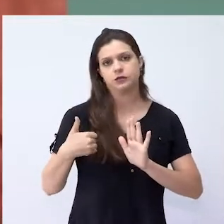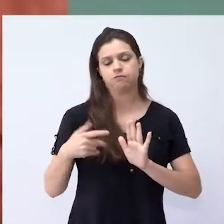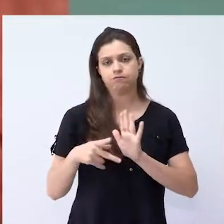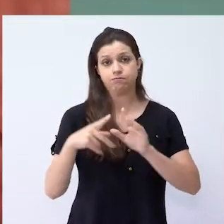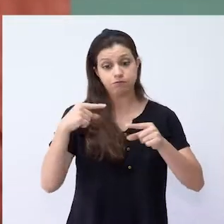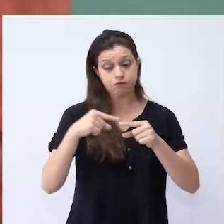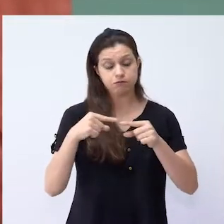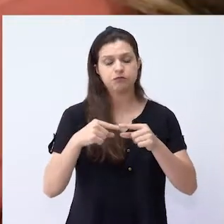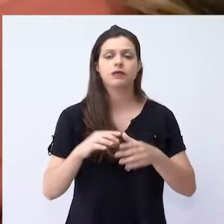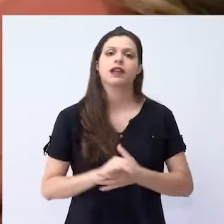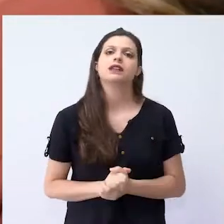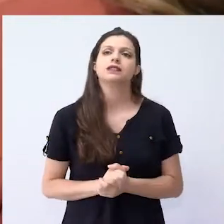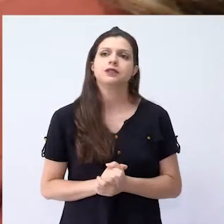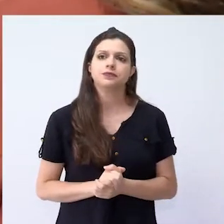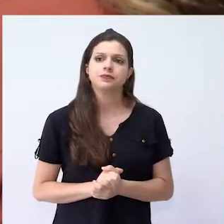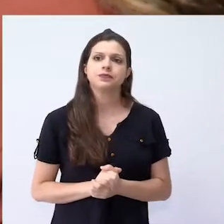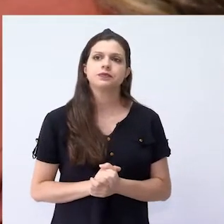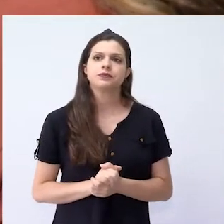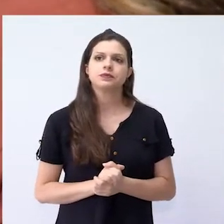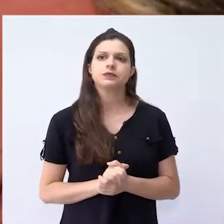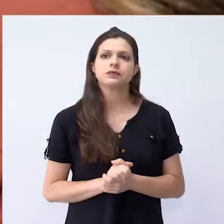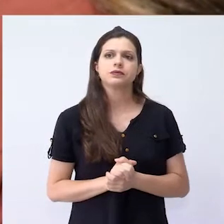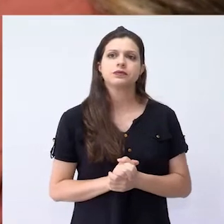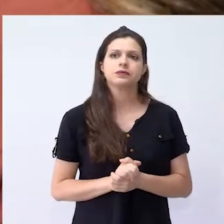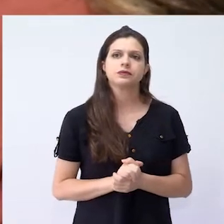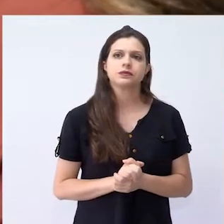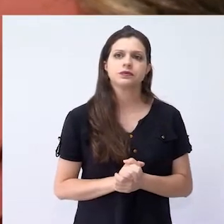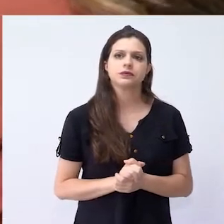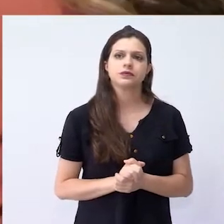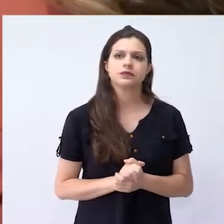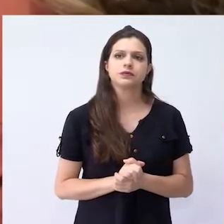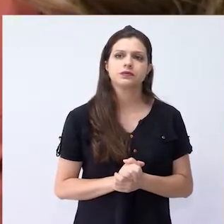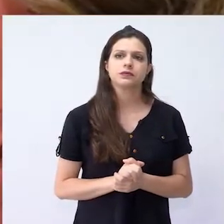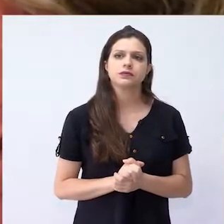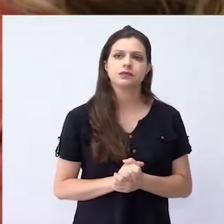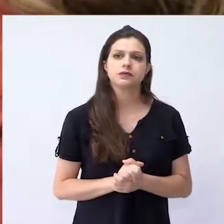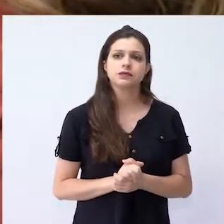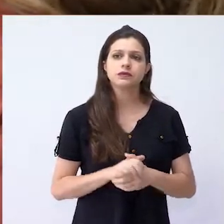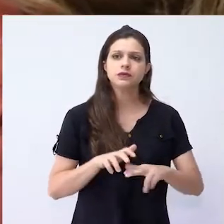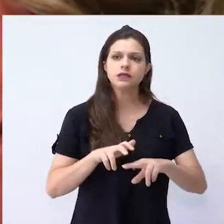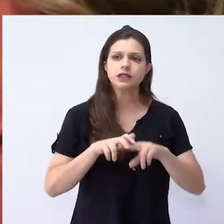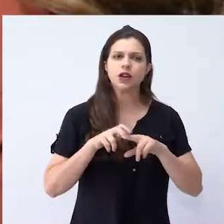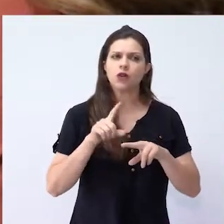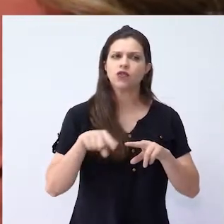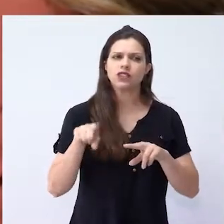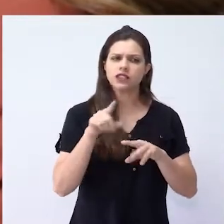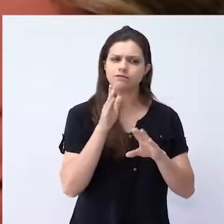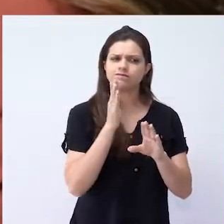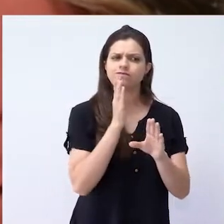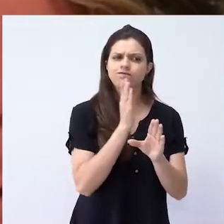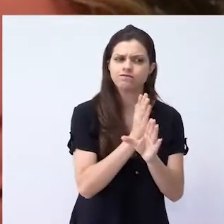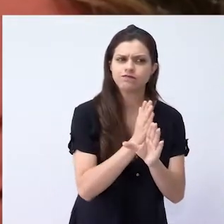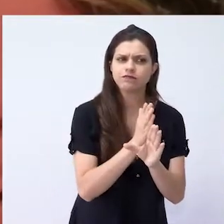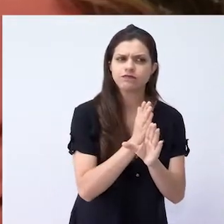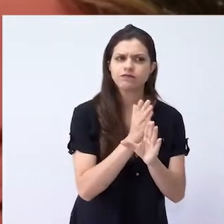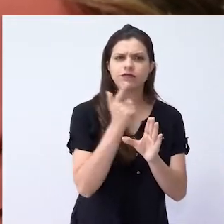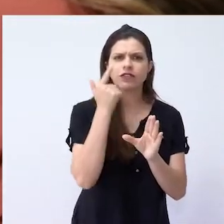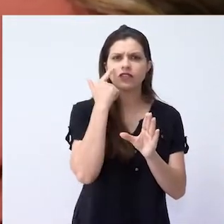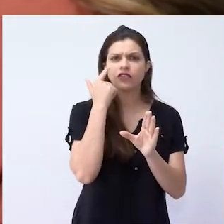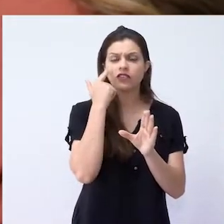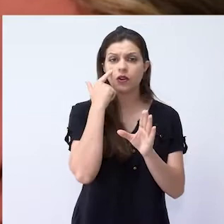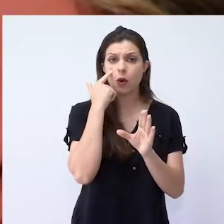dele nessa faixa etária. Entendi, mas vamos voltar da onde eu tinha parado. A partir da diligência foi identificado, né,